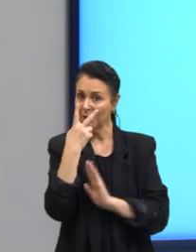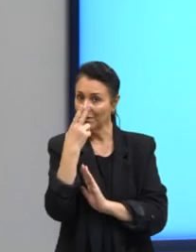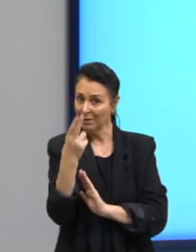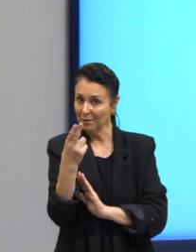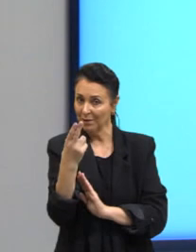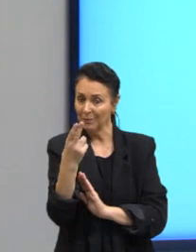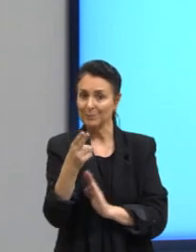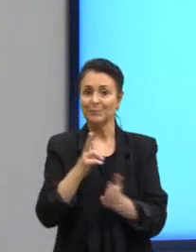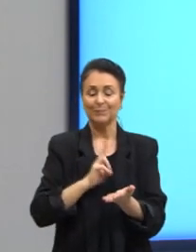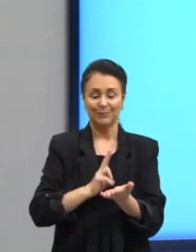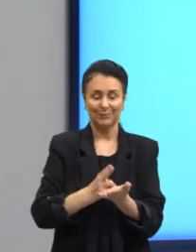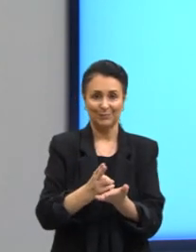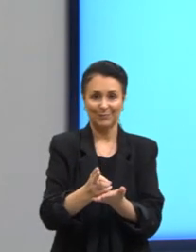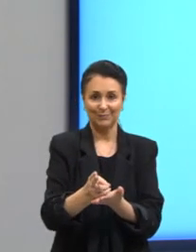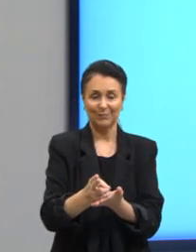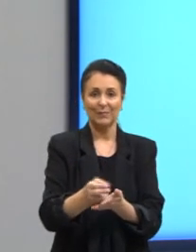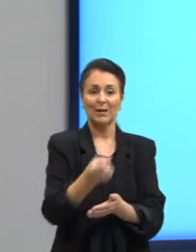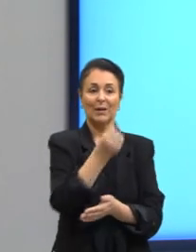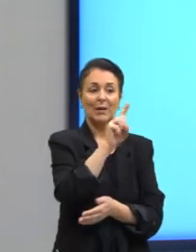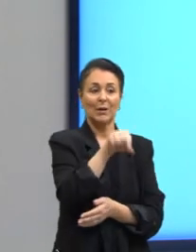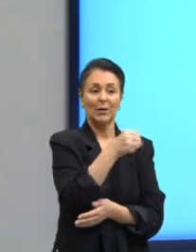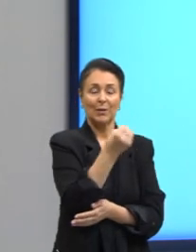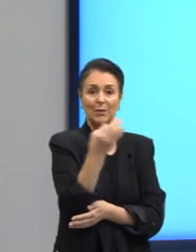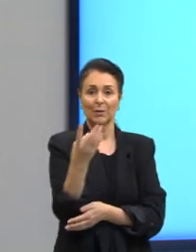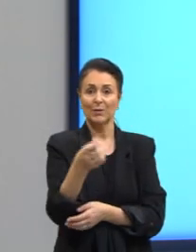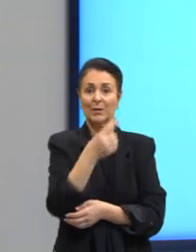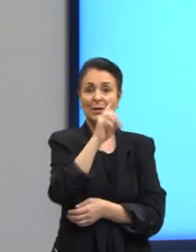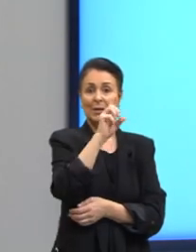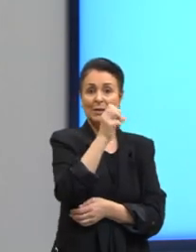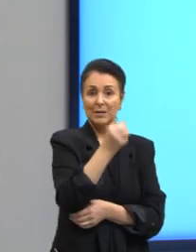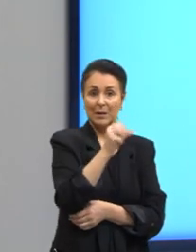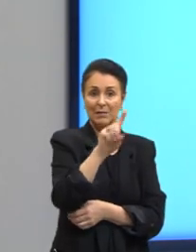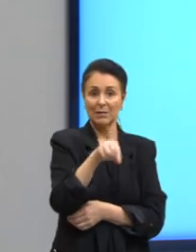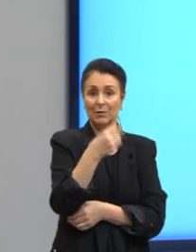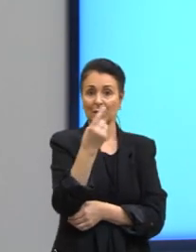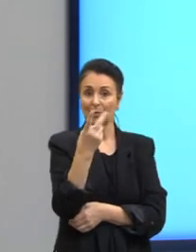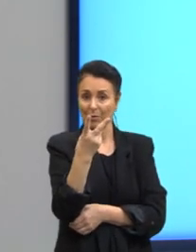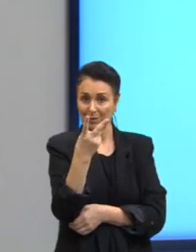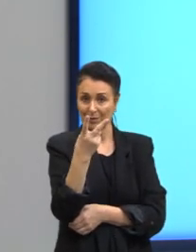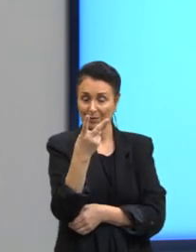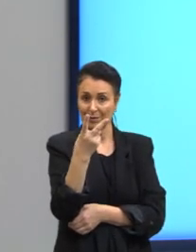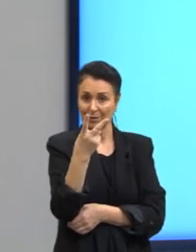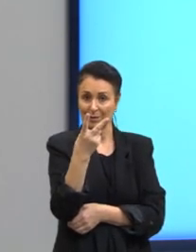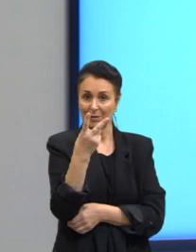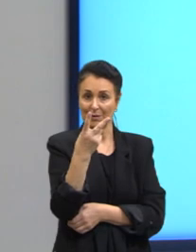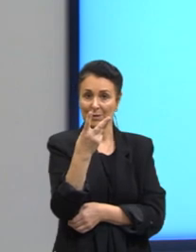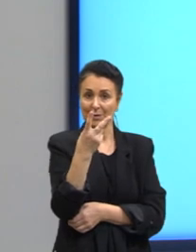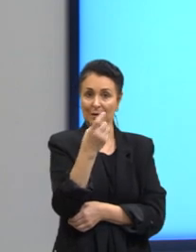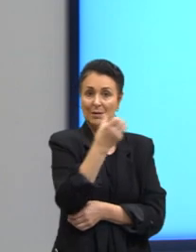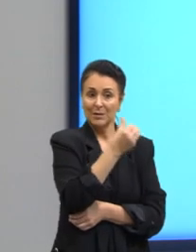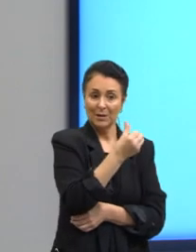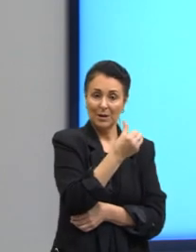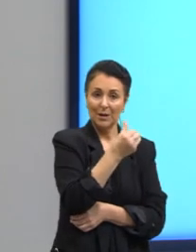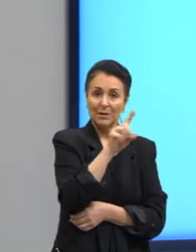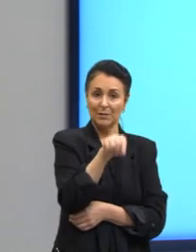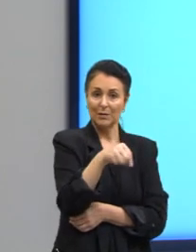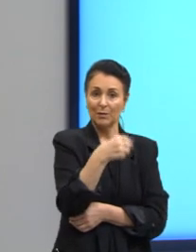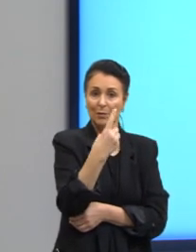bom então aqui continuando a dízima 6,12 retomando a dízima